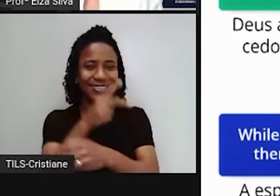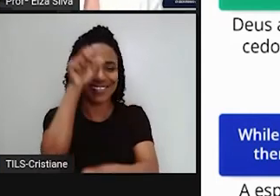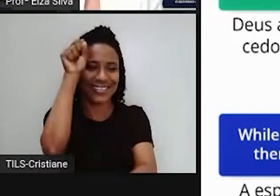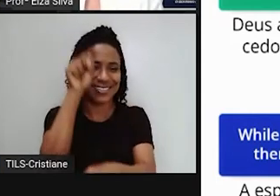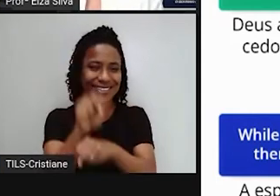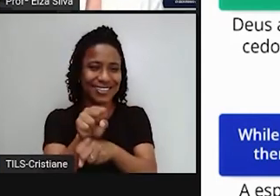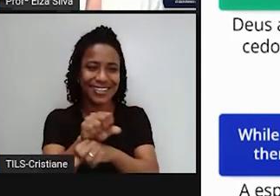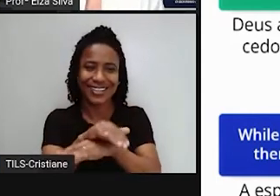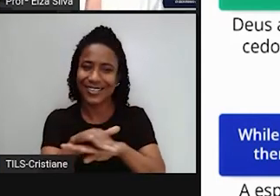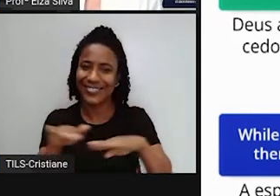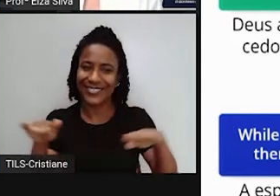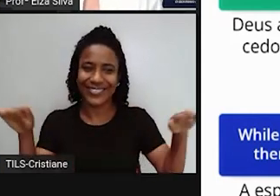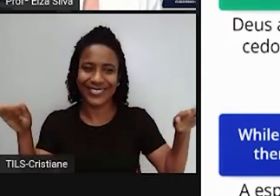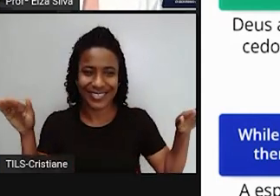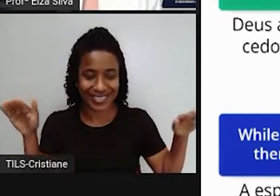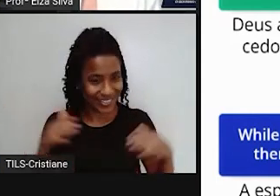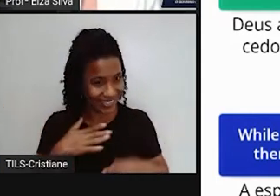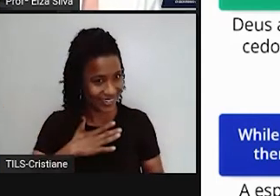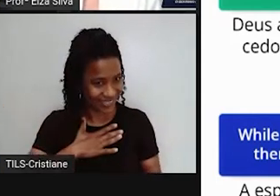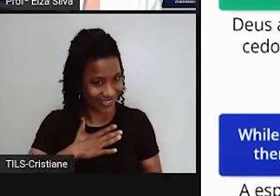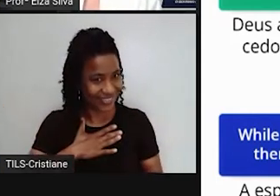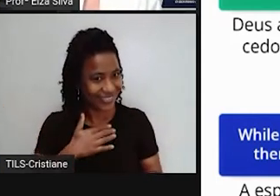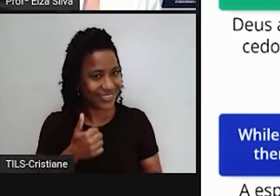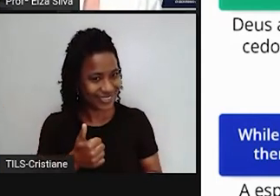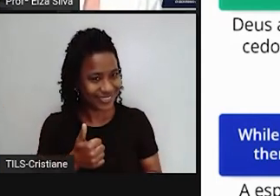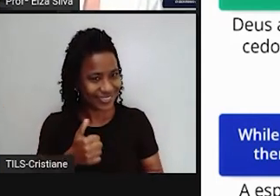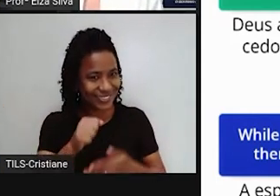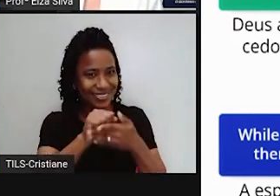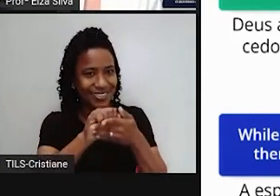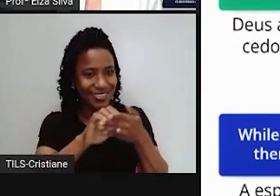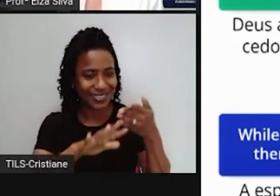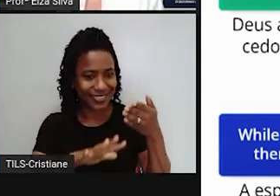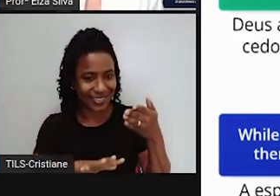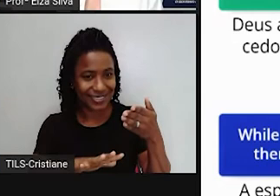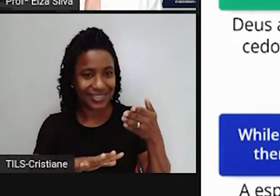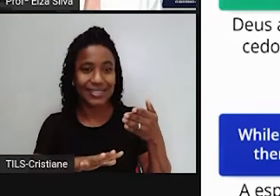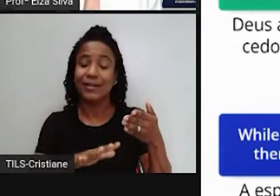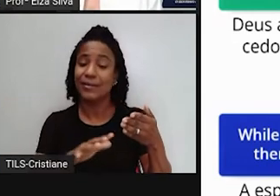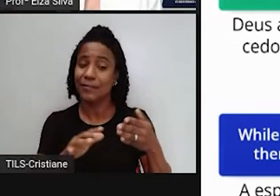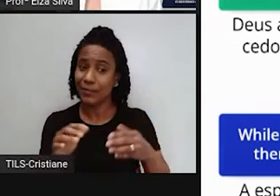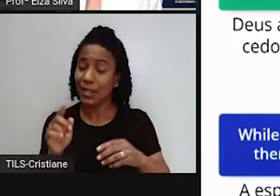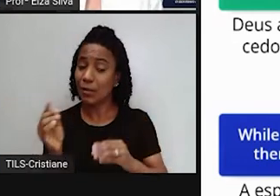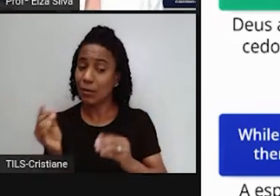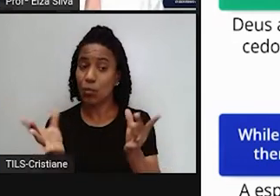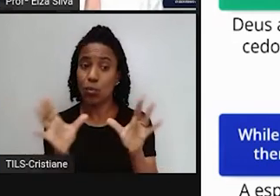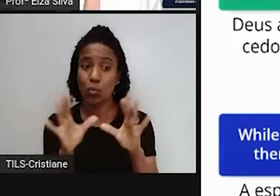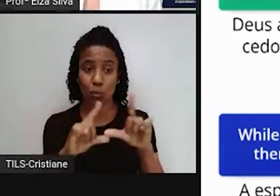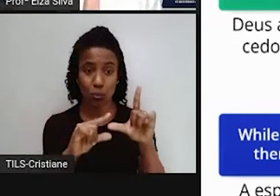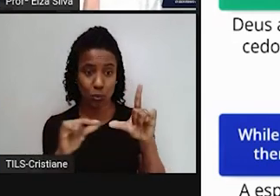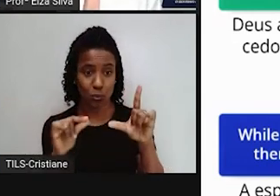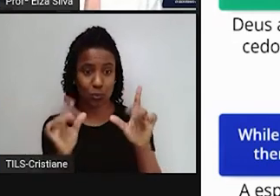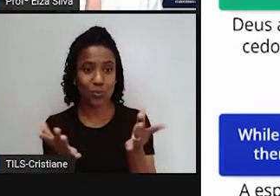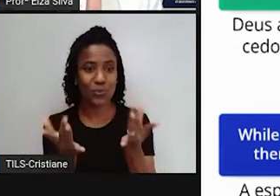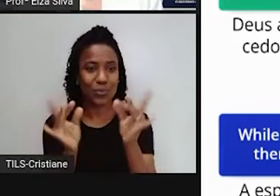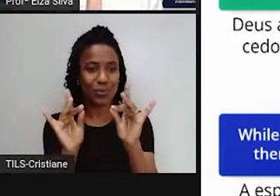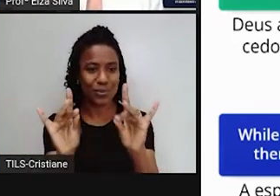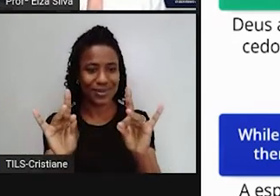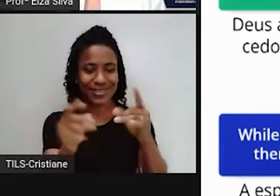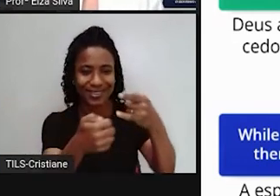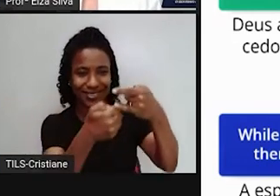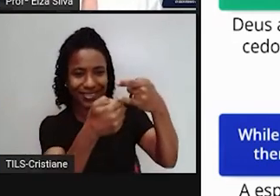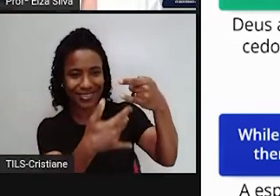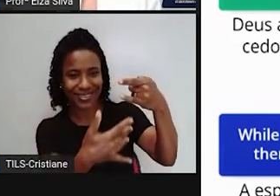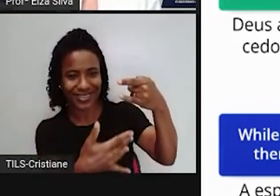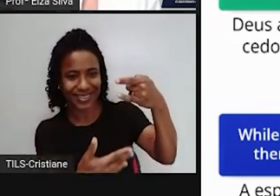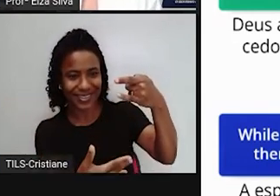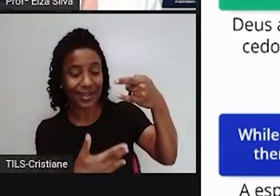certo? Gostaram da nossa atividade? Ela ficará disponível lá no canal do Seduc no YouTube para que você